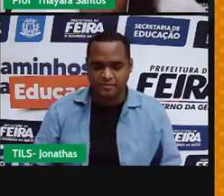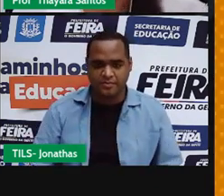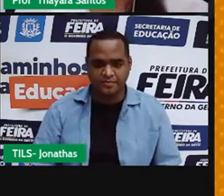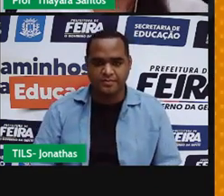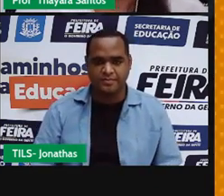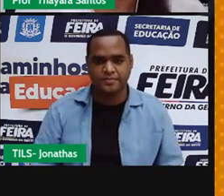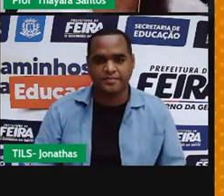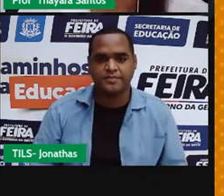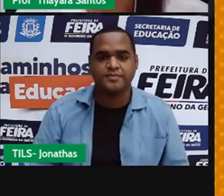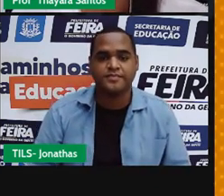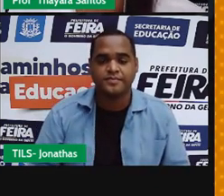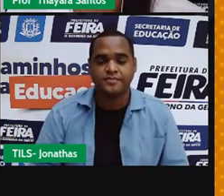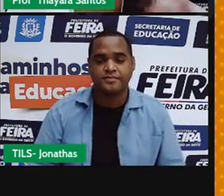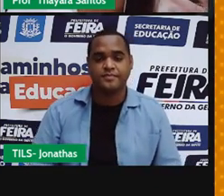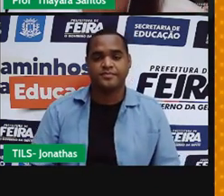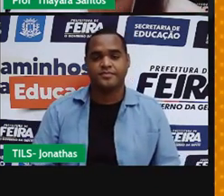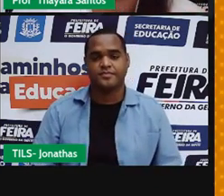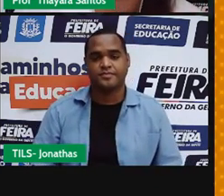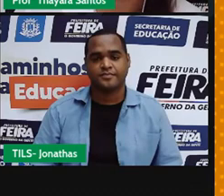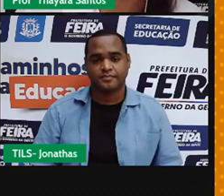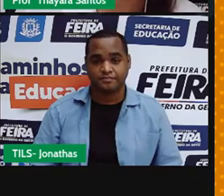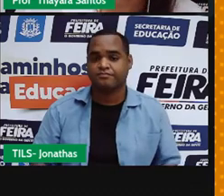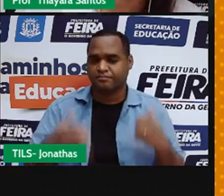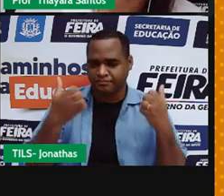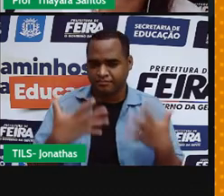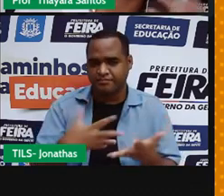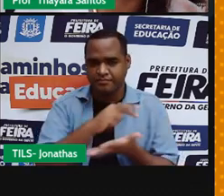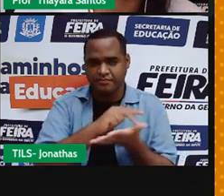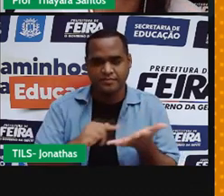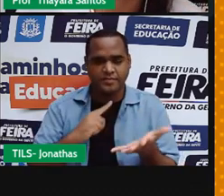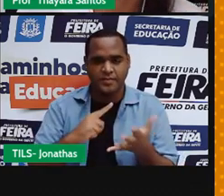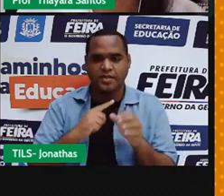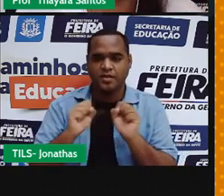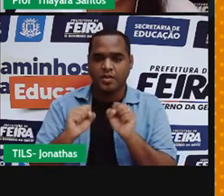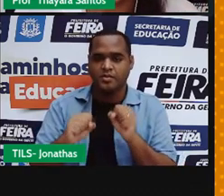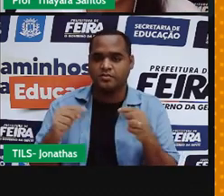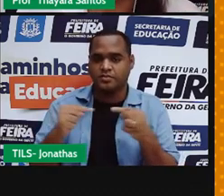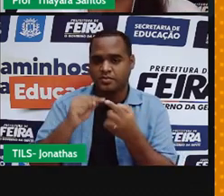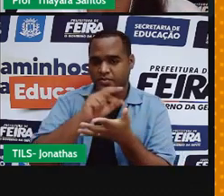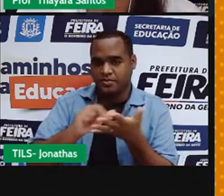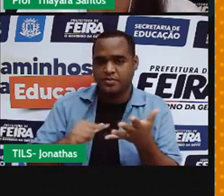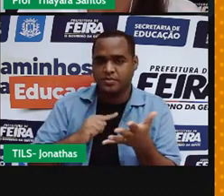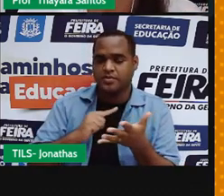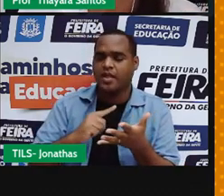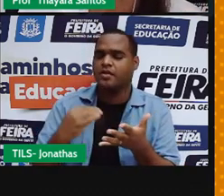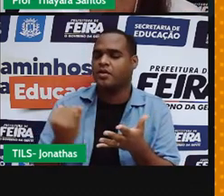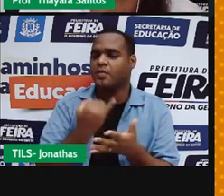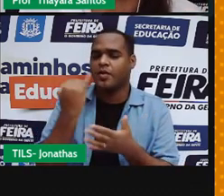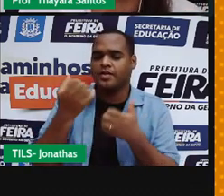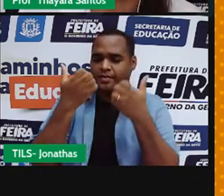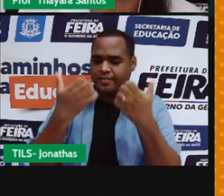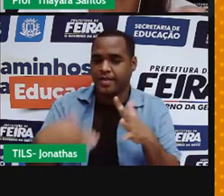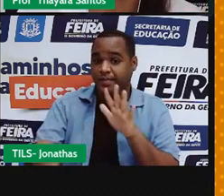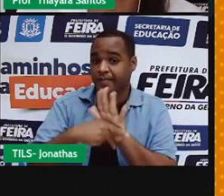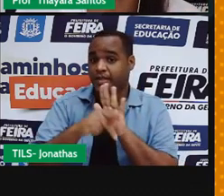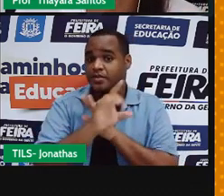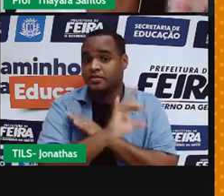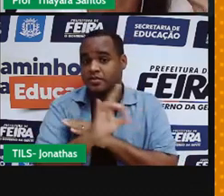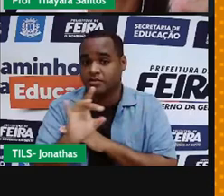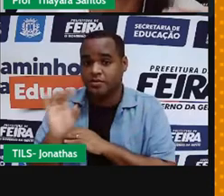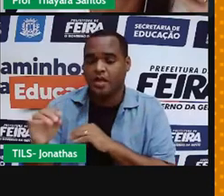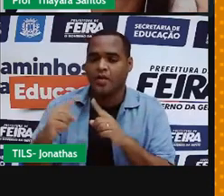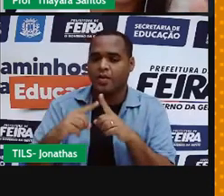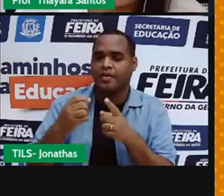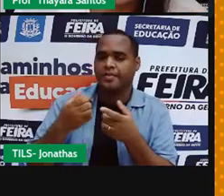E essa matéria vai apresentar propriedades que são gerais, que são aquelas que existem em todas as matérias, e as específicas, que são